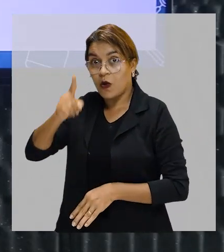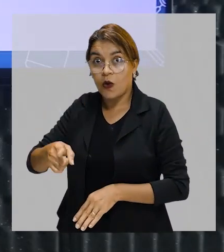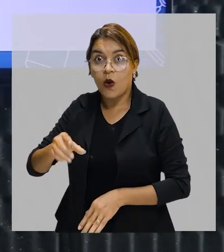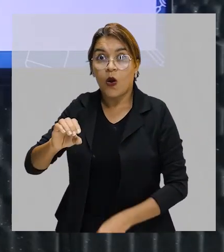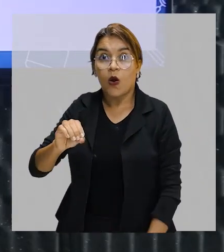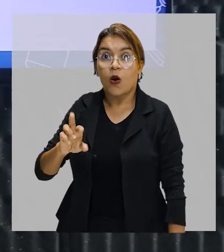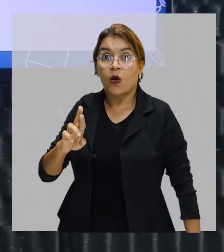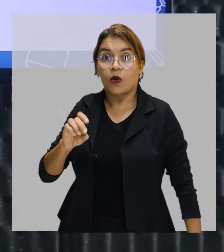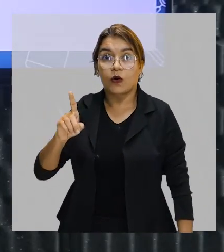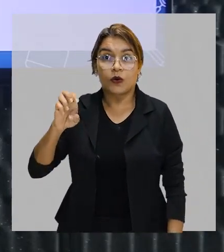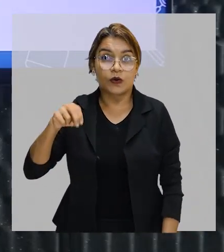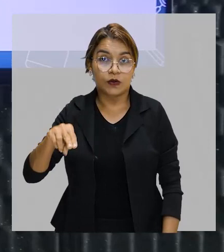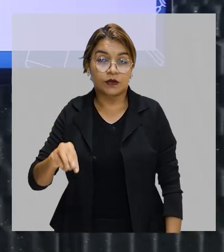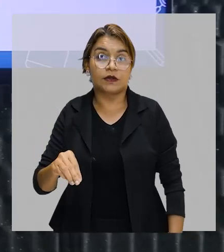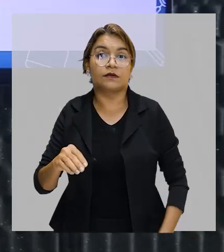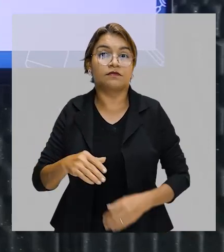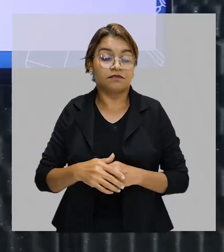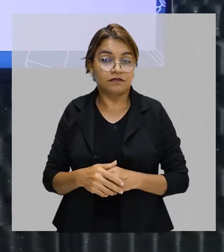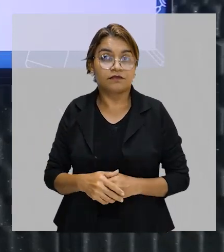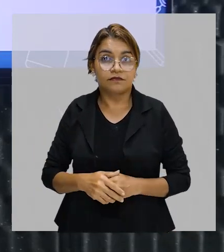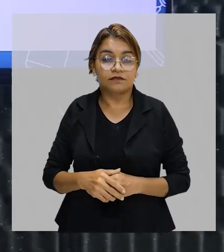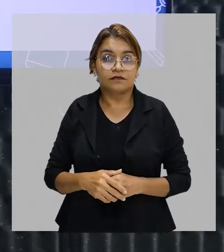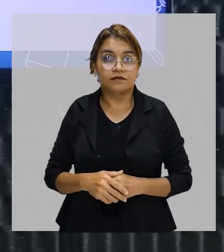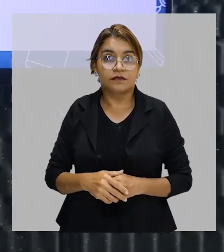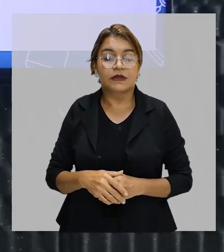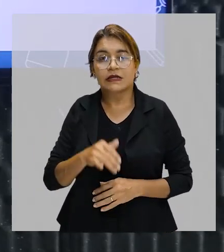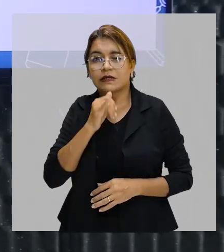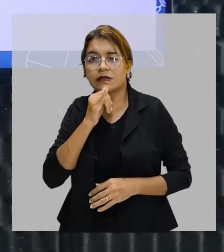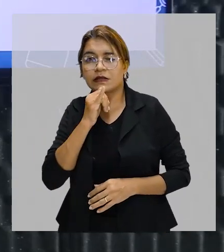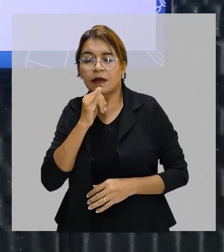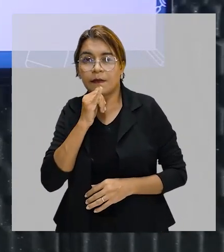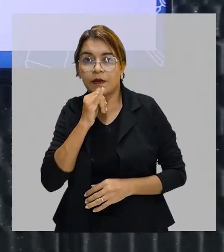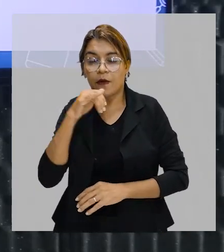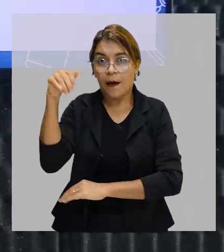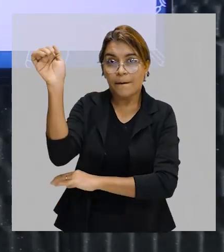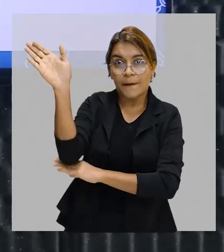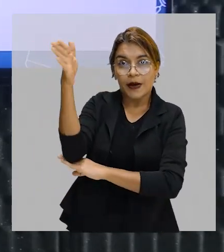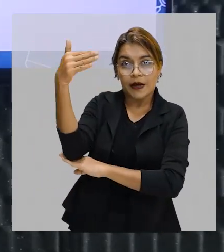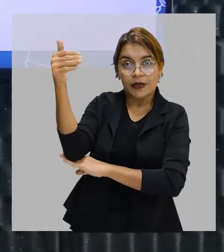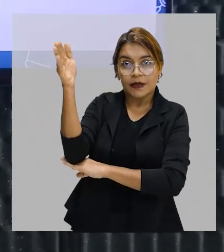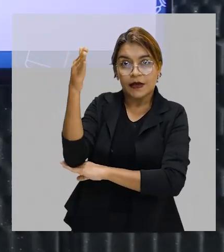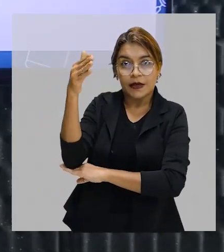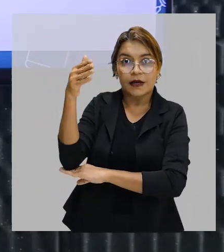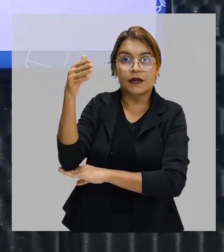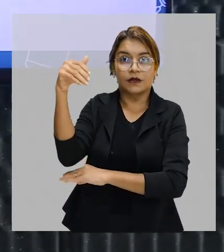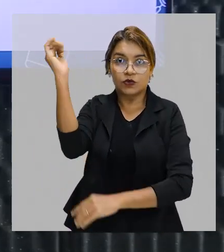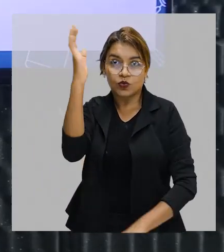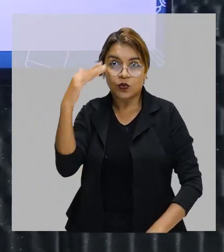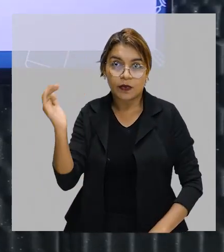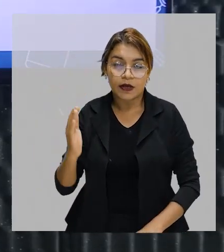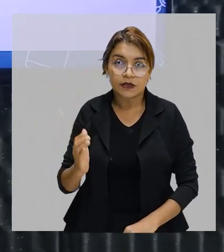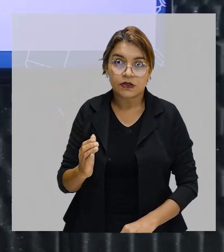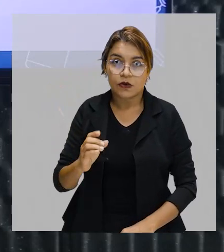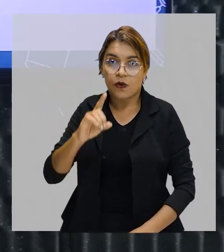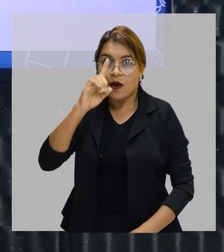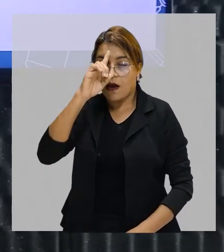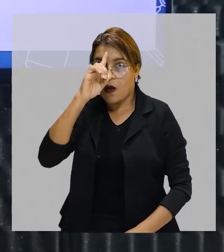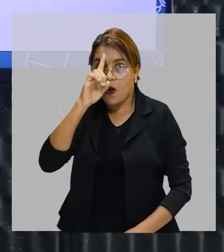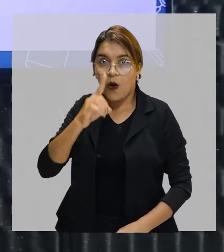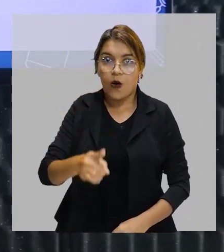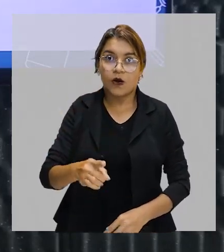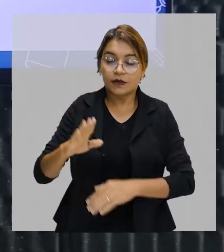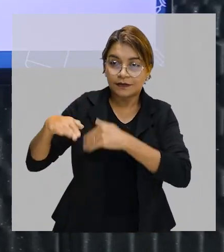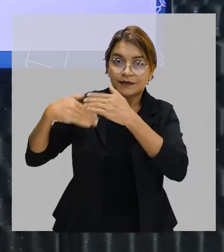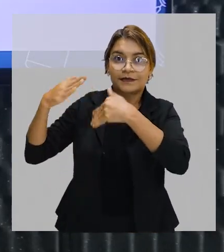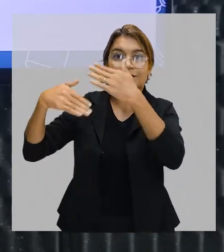lembra de quê? Do lema da nossa bandeira, ordem e progresso. Esse lema que está na bandeira brasileira é um